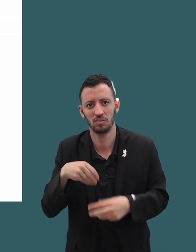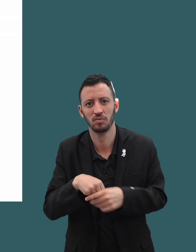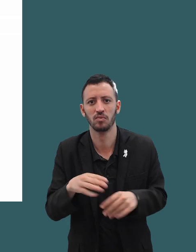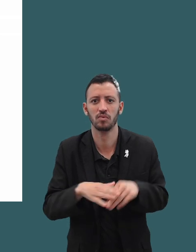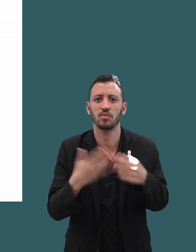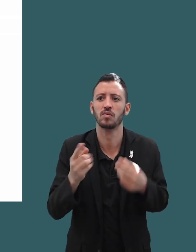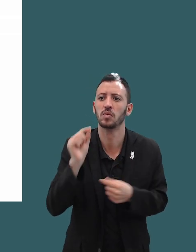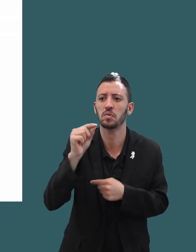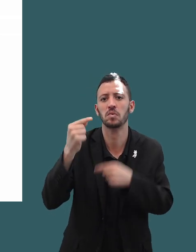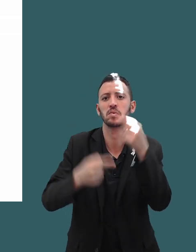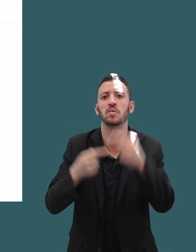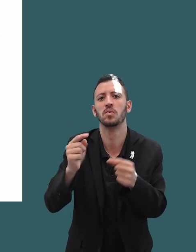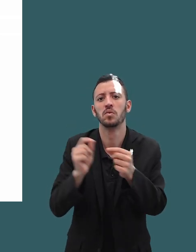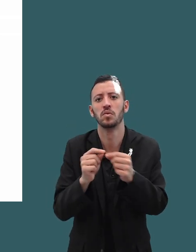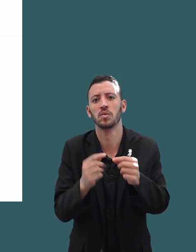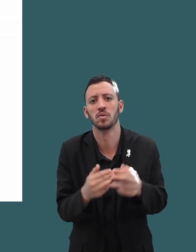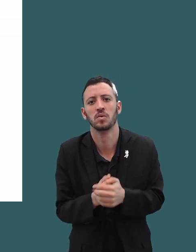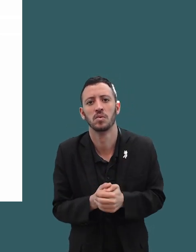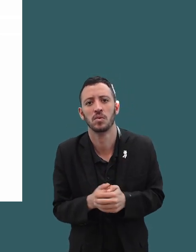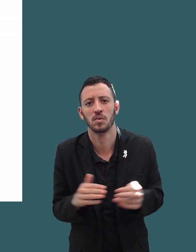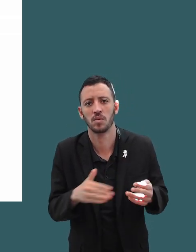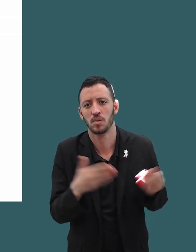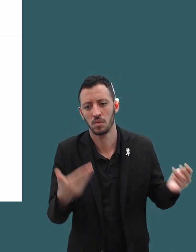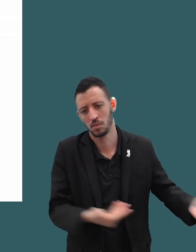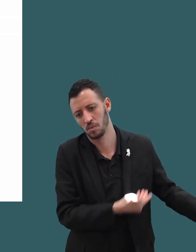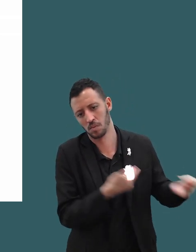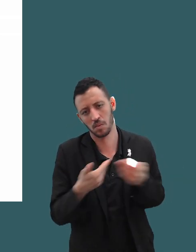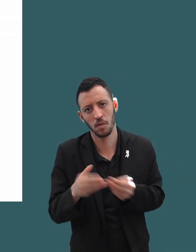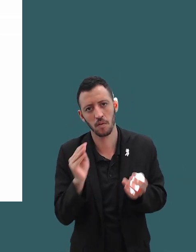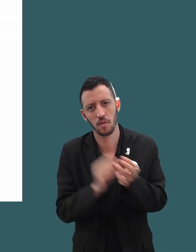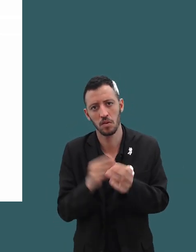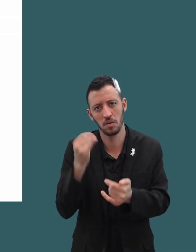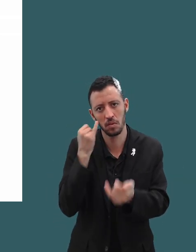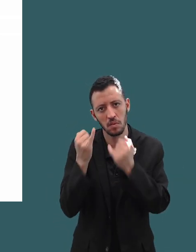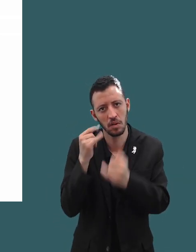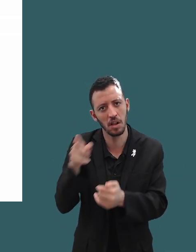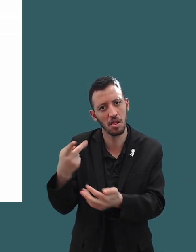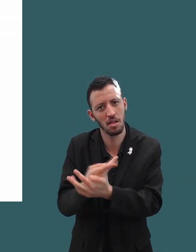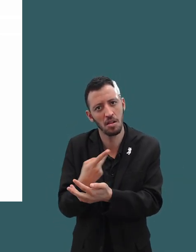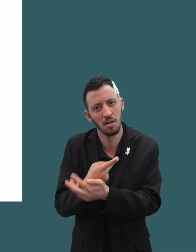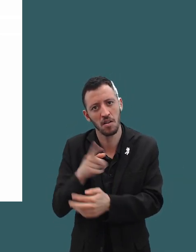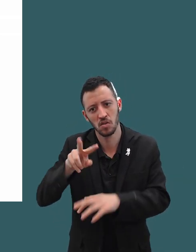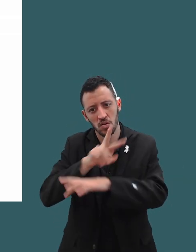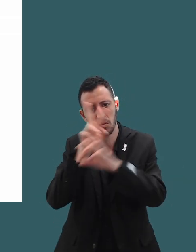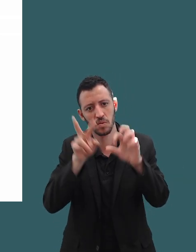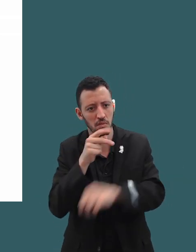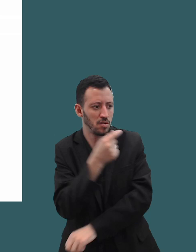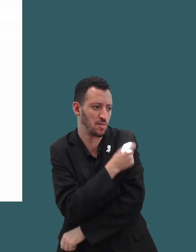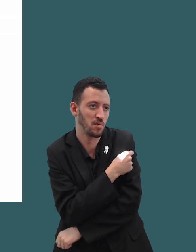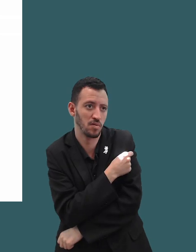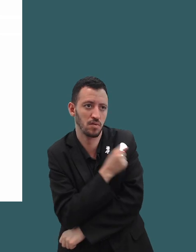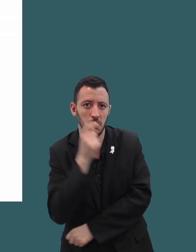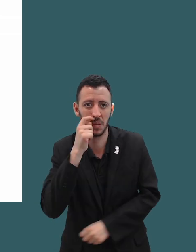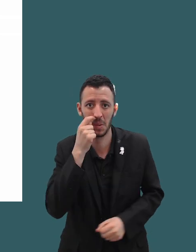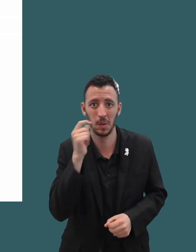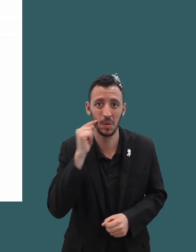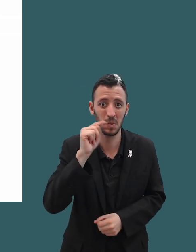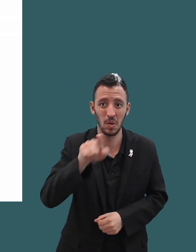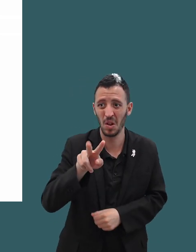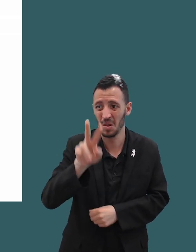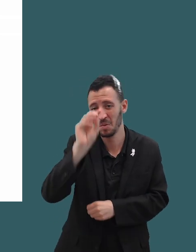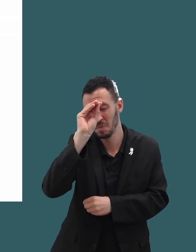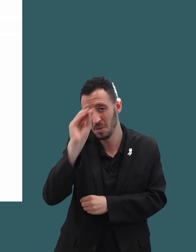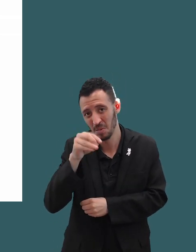O que esse discurso faz? Bom, recebi lá uma desinformação sobre vacina. Essa desinformação, ela vem lá com umas bandeirinhas do